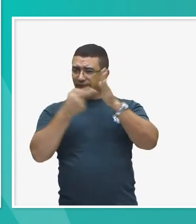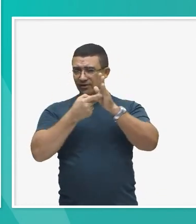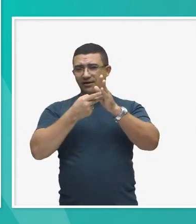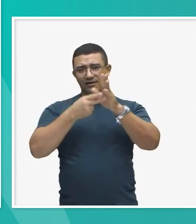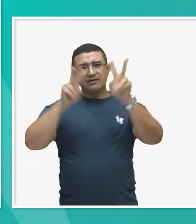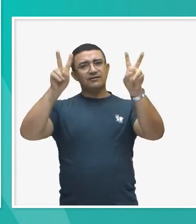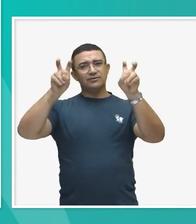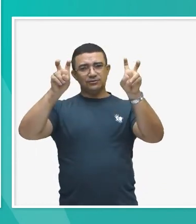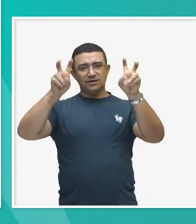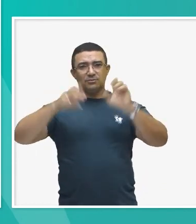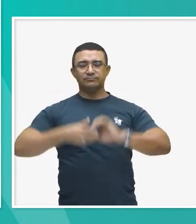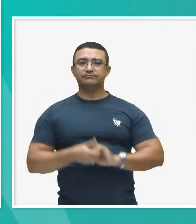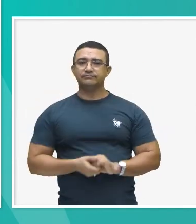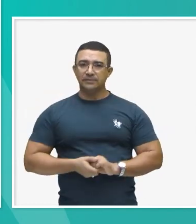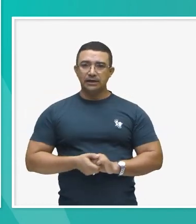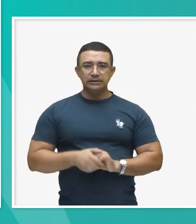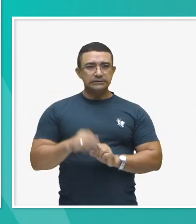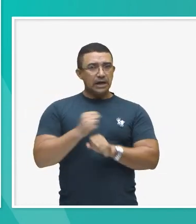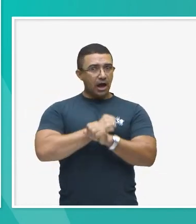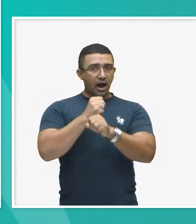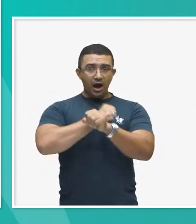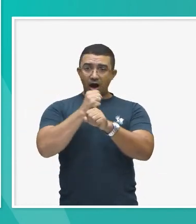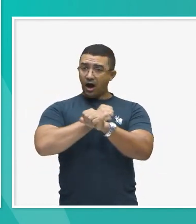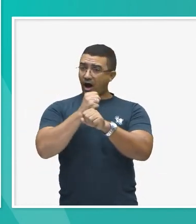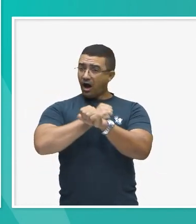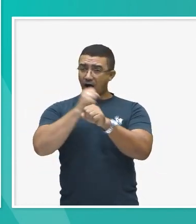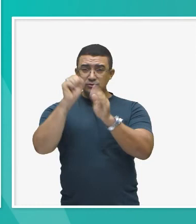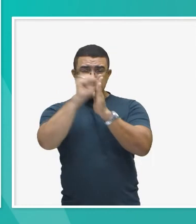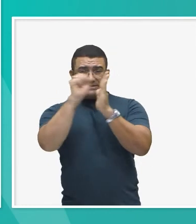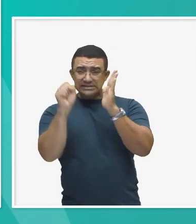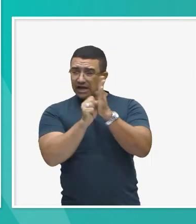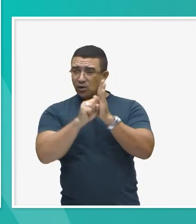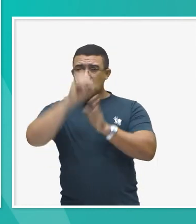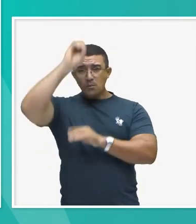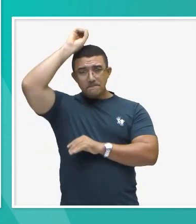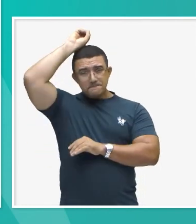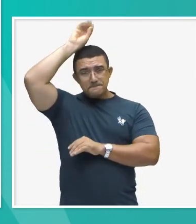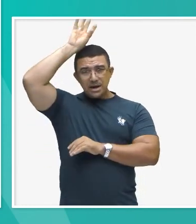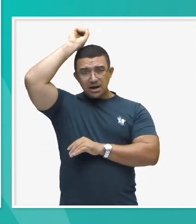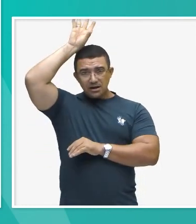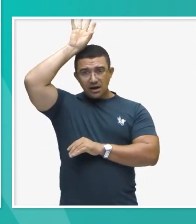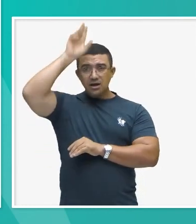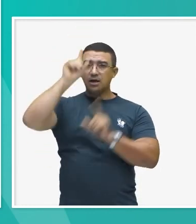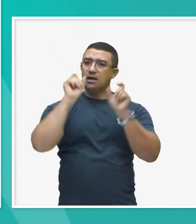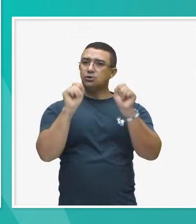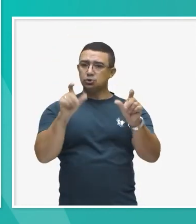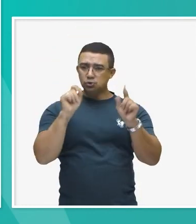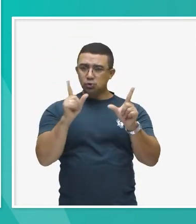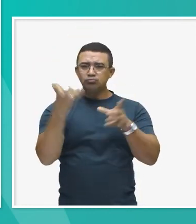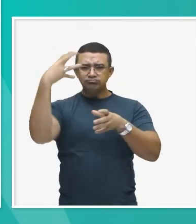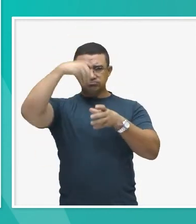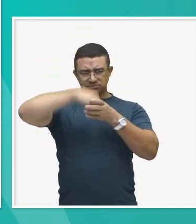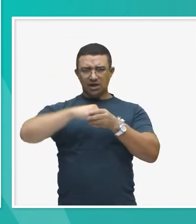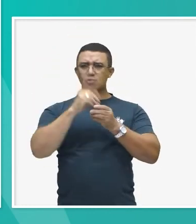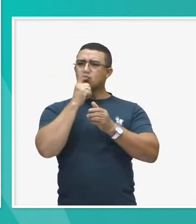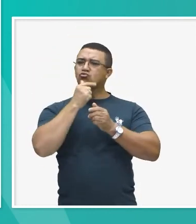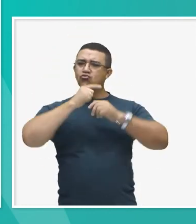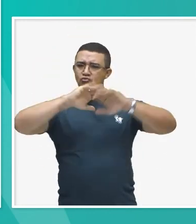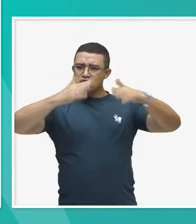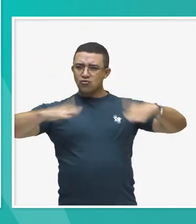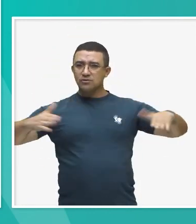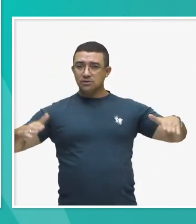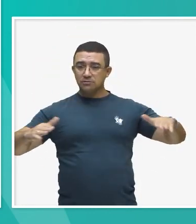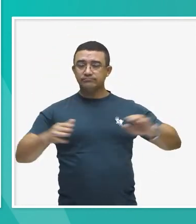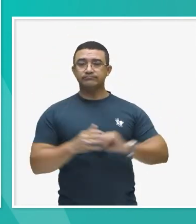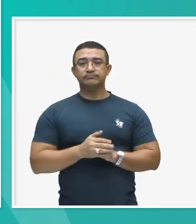Durante séculos, né, as baleias azuis têm habitado quase que todos os oceanos. Bom, o foco que vocês